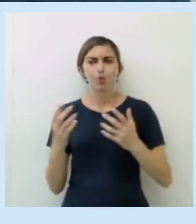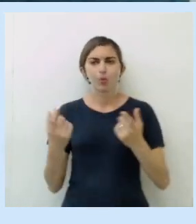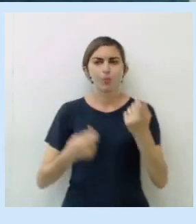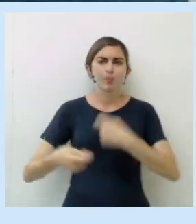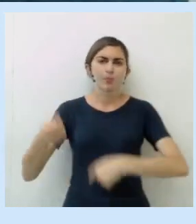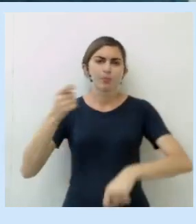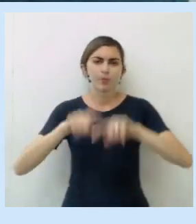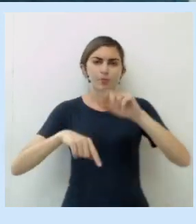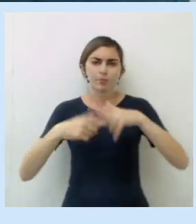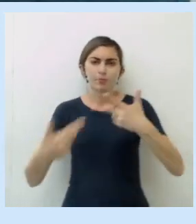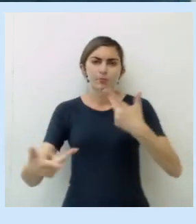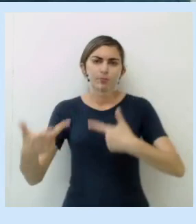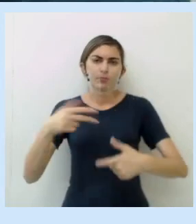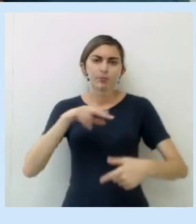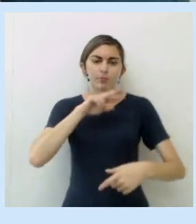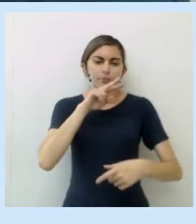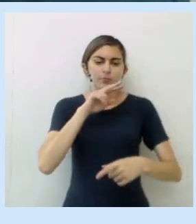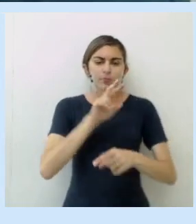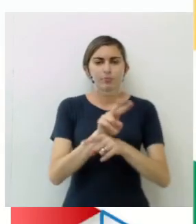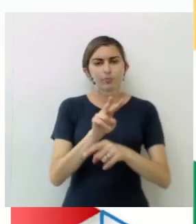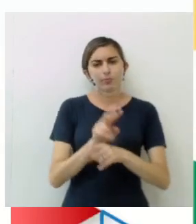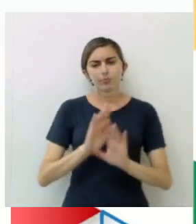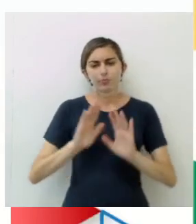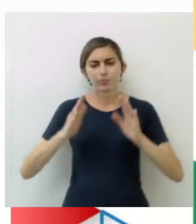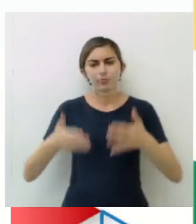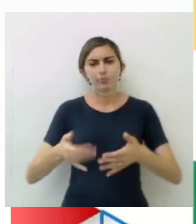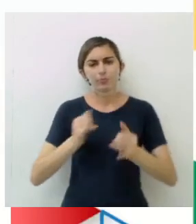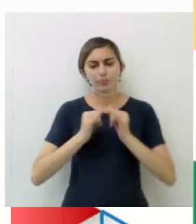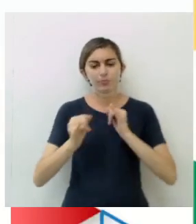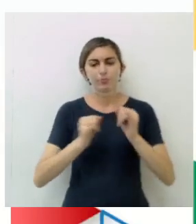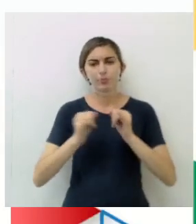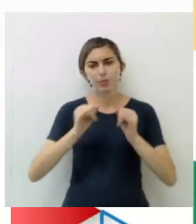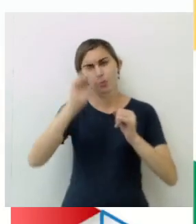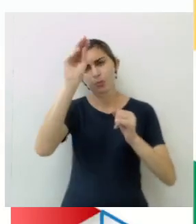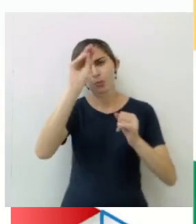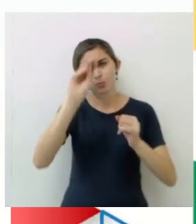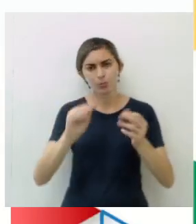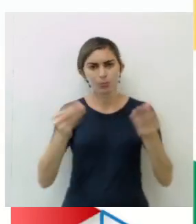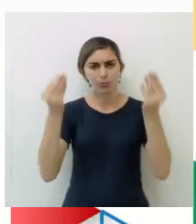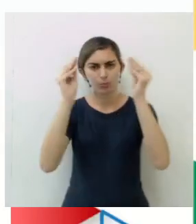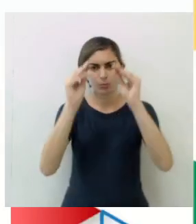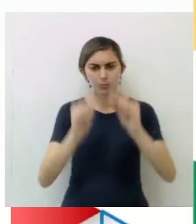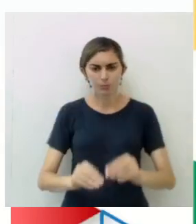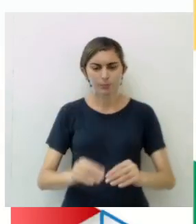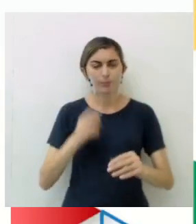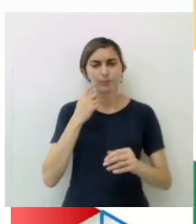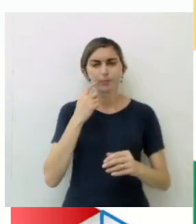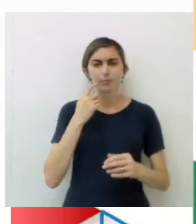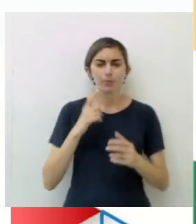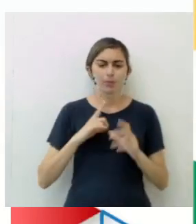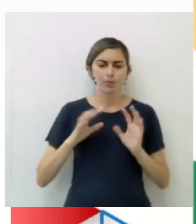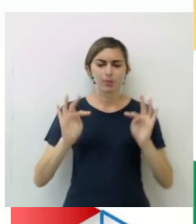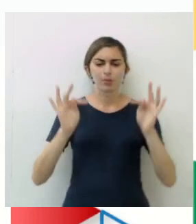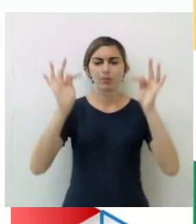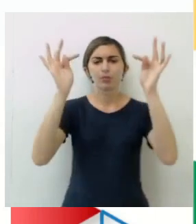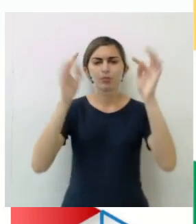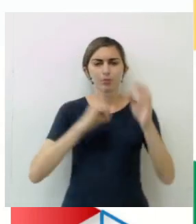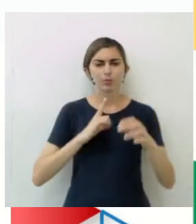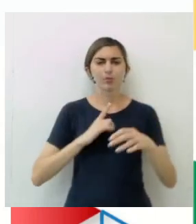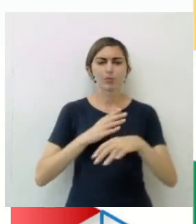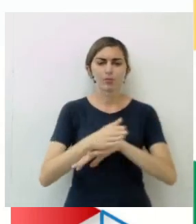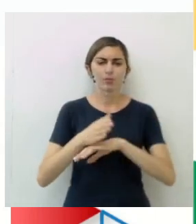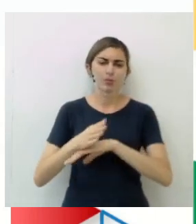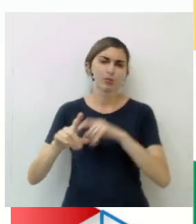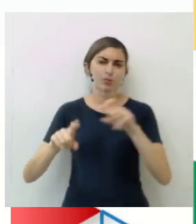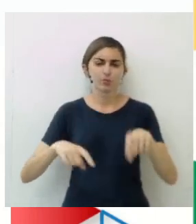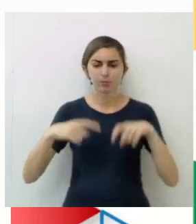mercadorias agropecuárias diretamente da internet. Então a gente vai ver que o fator, né, tecnológico ele está entrando dentro do